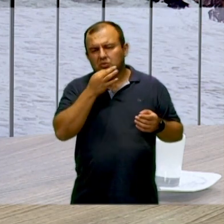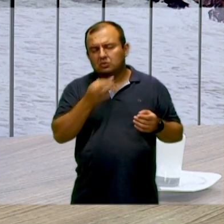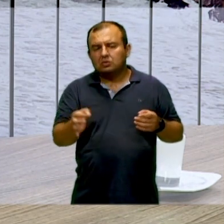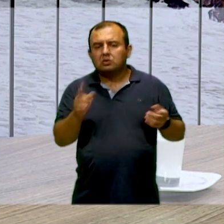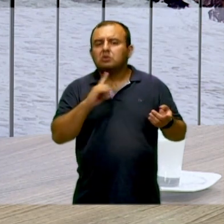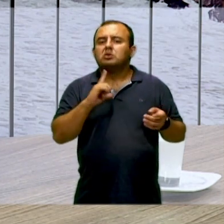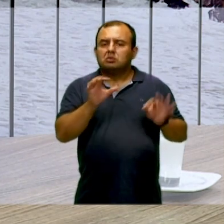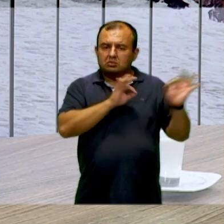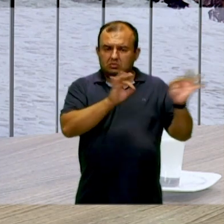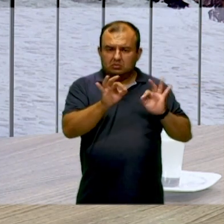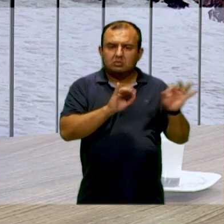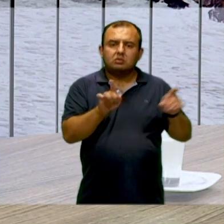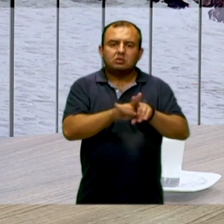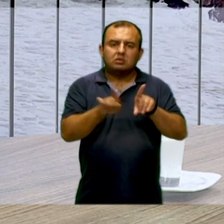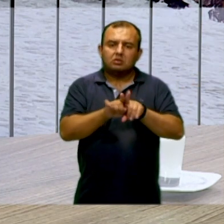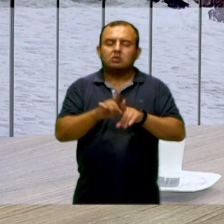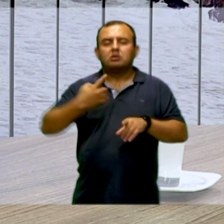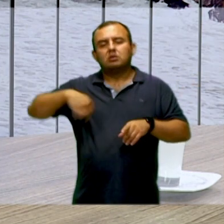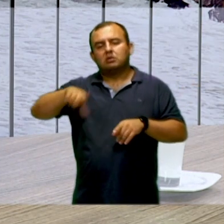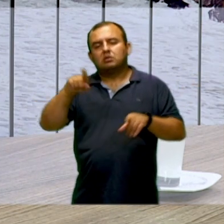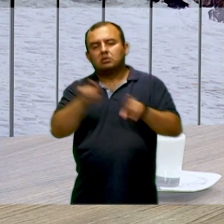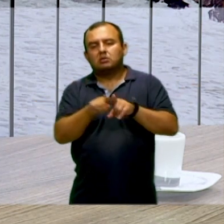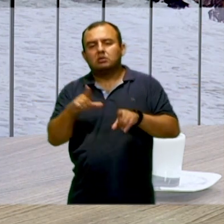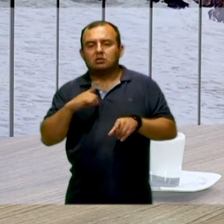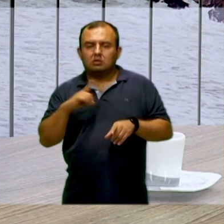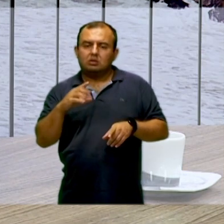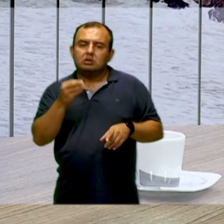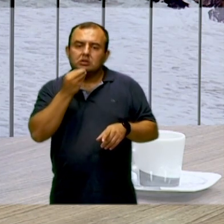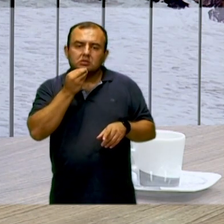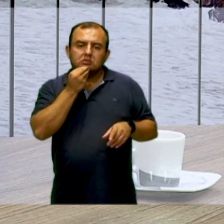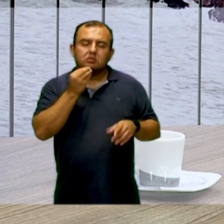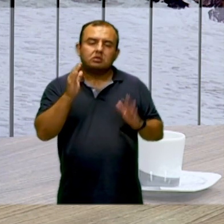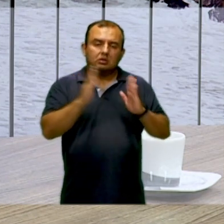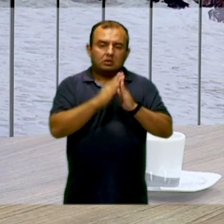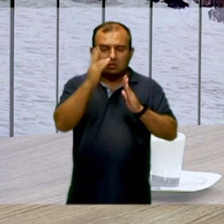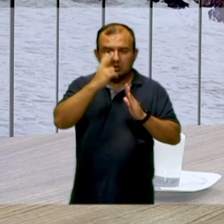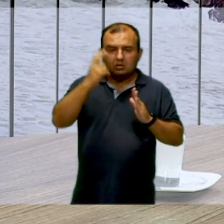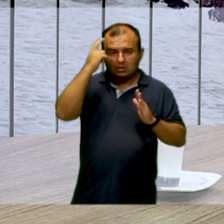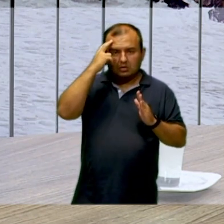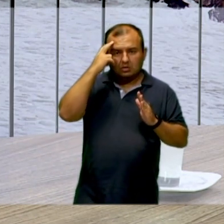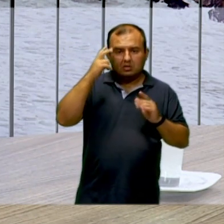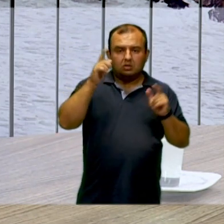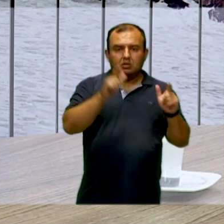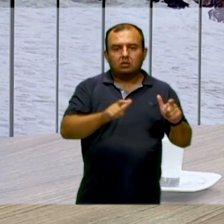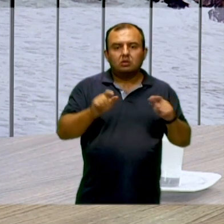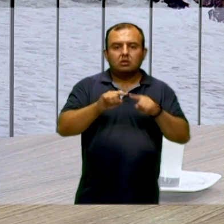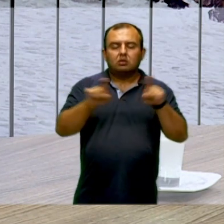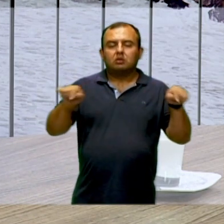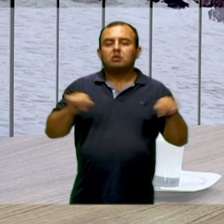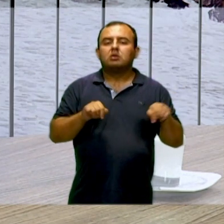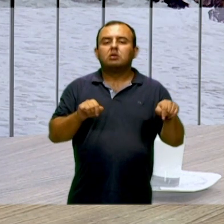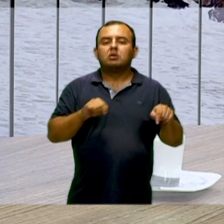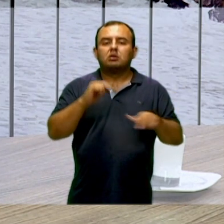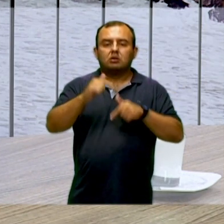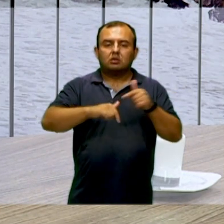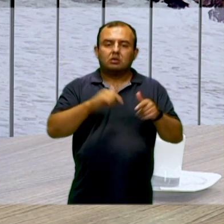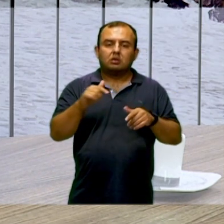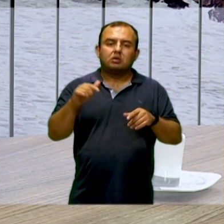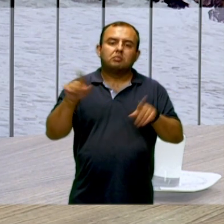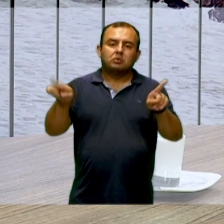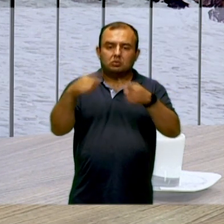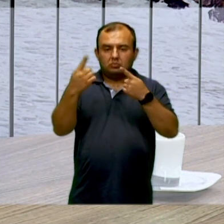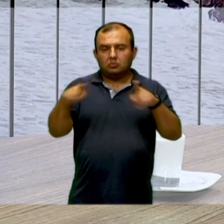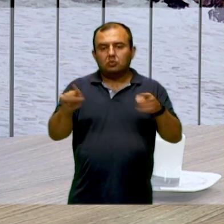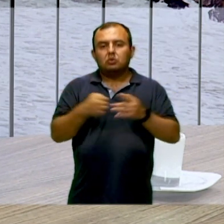estamos ajeitando. Nós temos claro, a própria Casa da Cultura, mas que tem muitas salas sendo ocupadas pelo Conservatório da